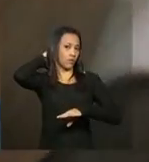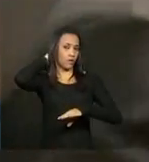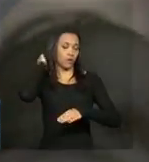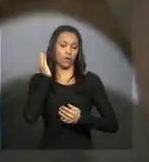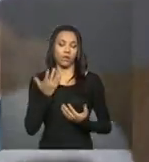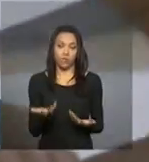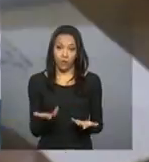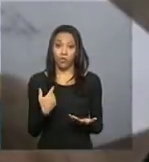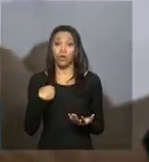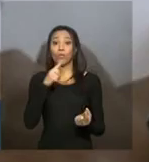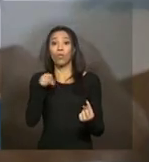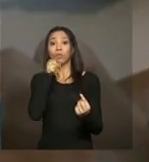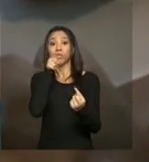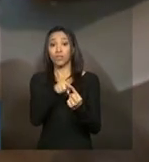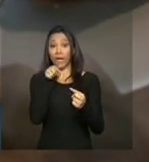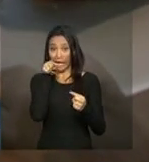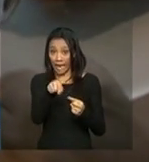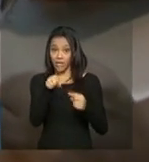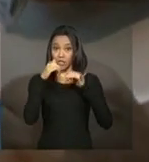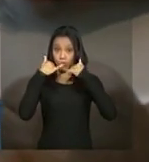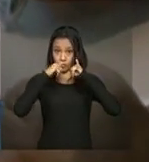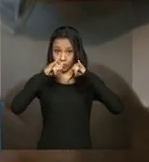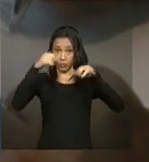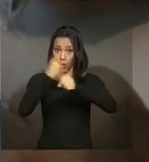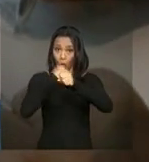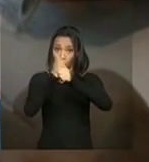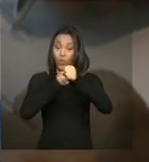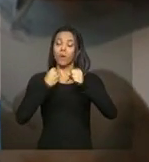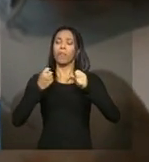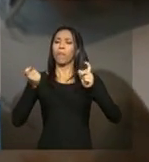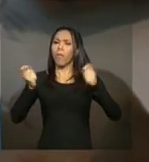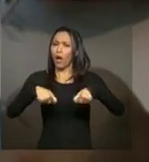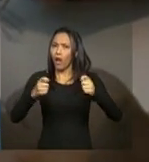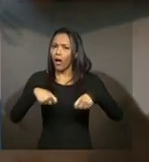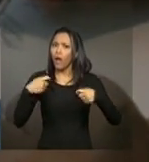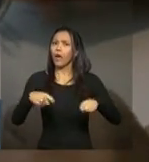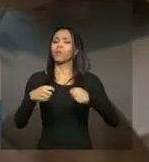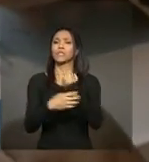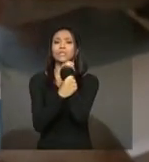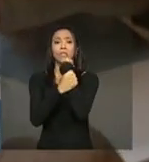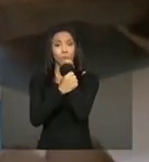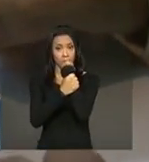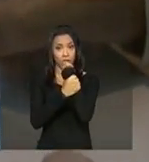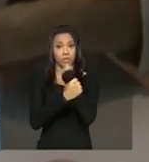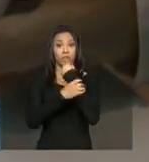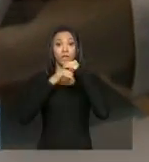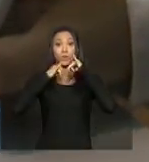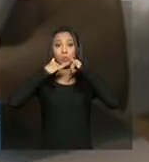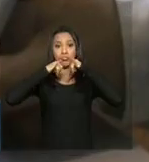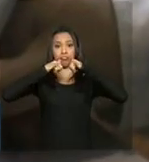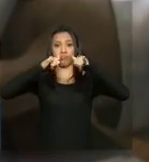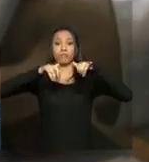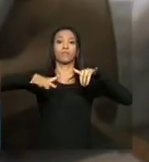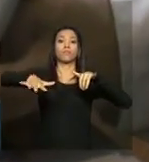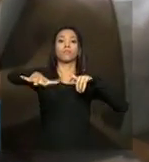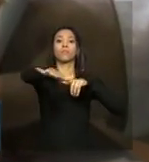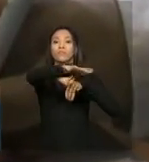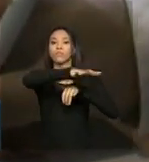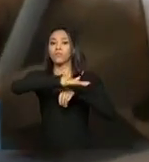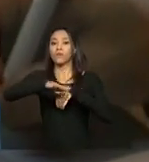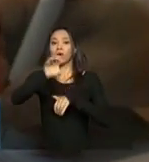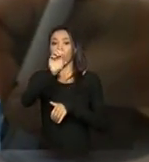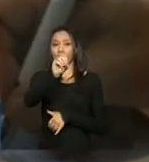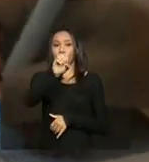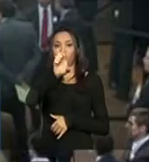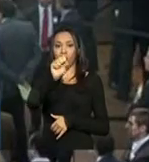A intenção é que essas linhas de transmissão aumentem a confiabilidade no fornecimento de energia elétrica na região oeste